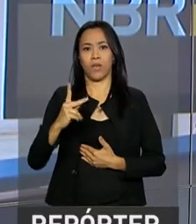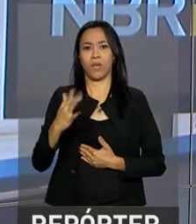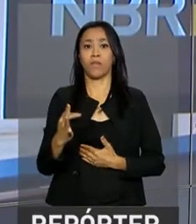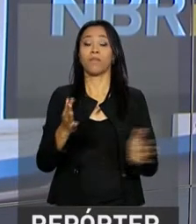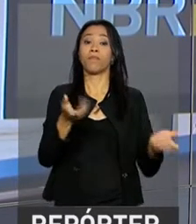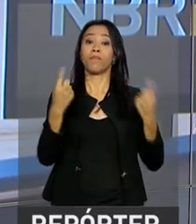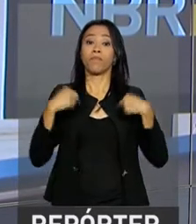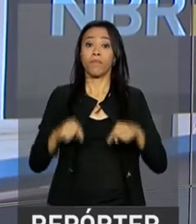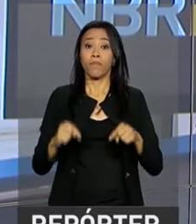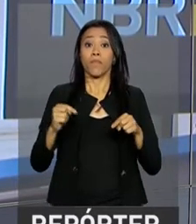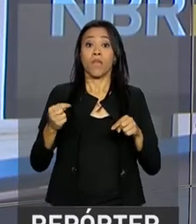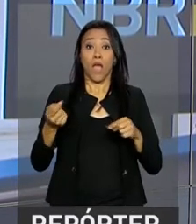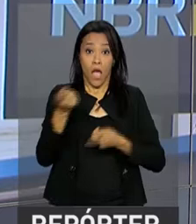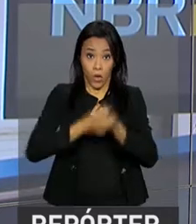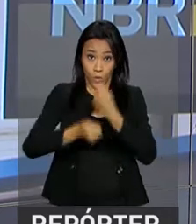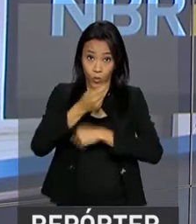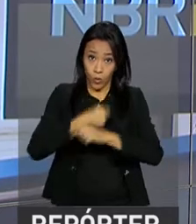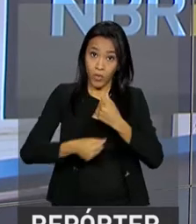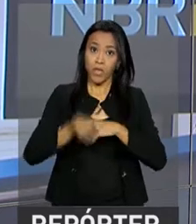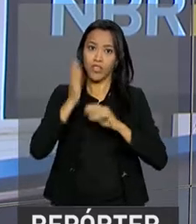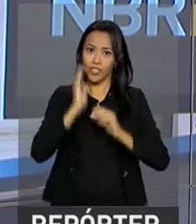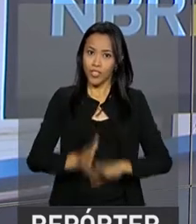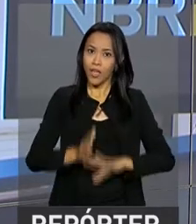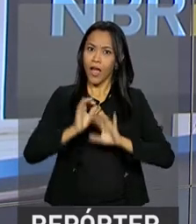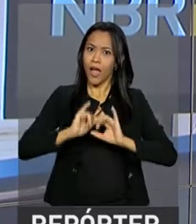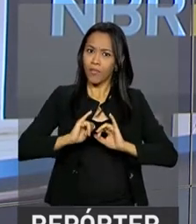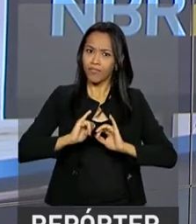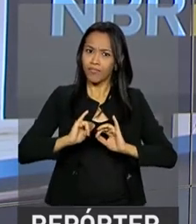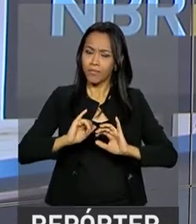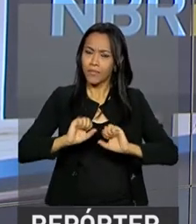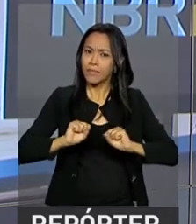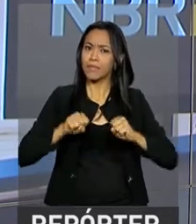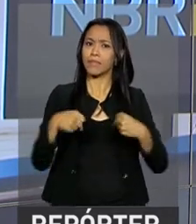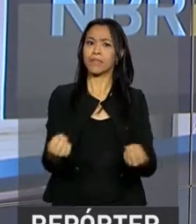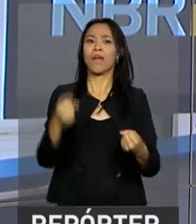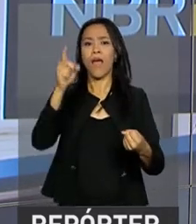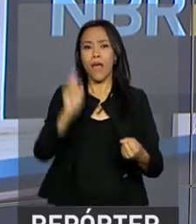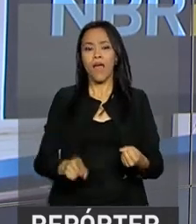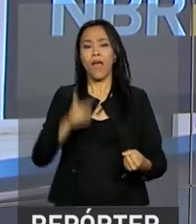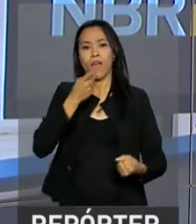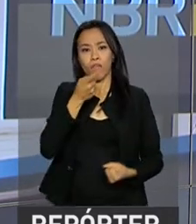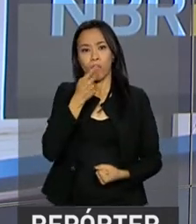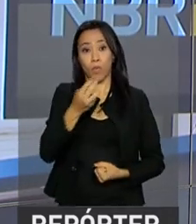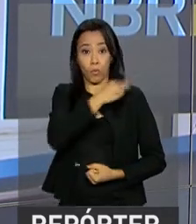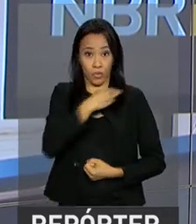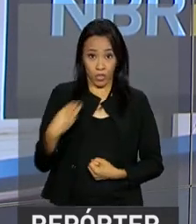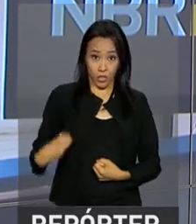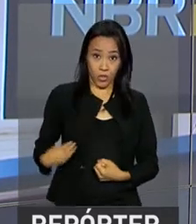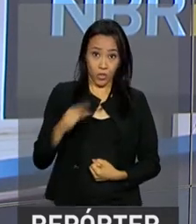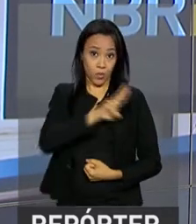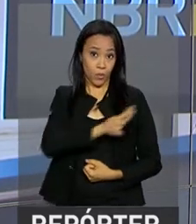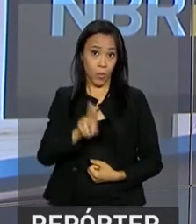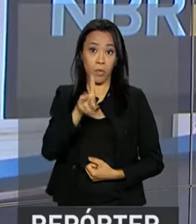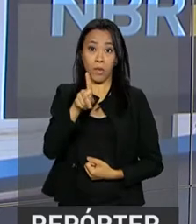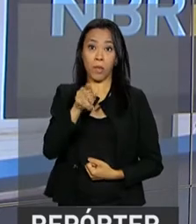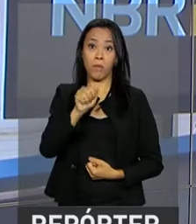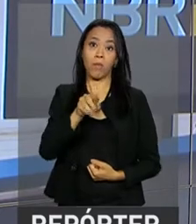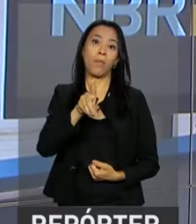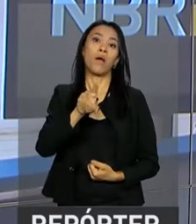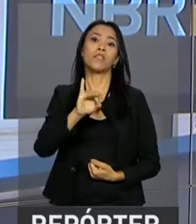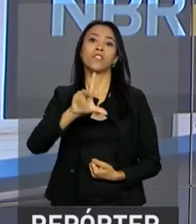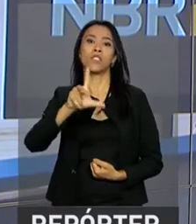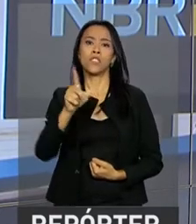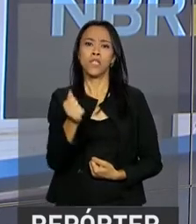já dá sinais de recuperação, viu? Essa foi a afirmação do ministro-chefe da Casa Civil, Eliseu Padilha, durante reunião